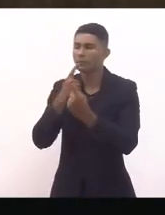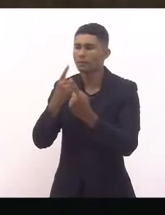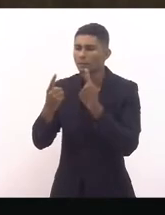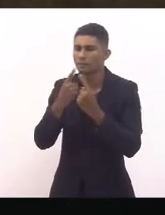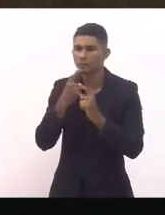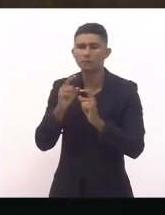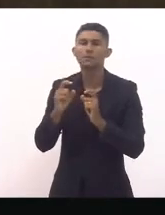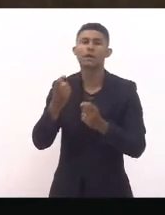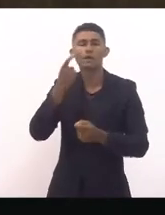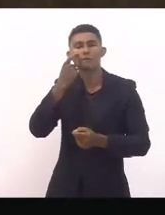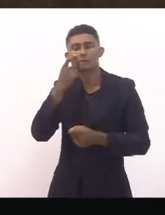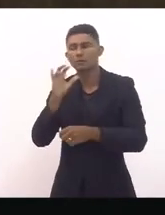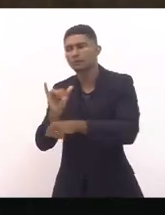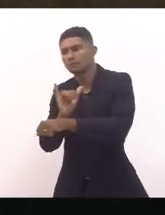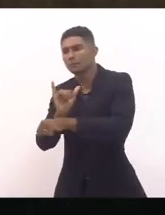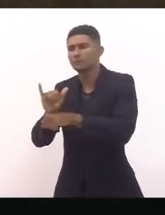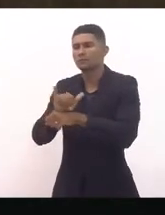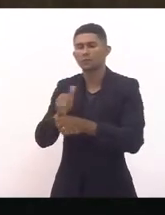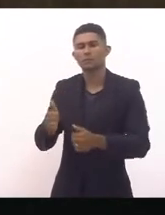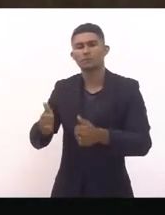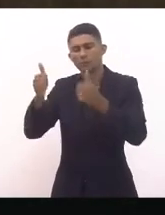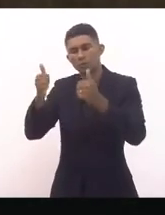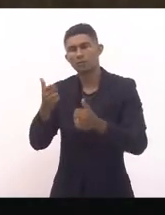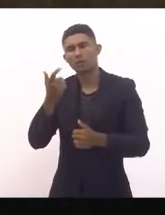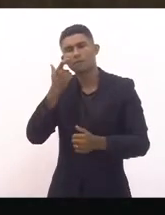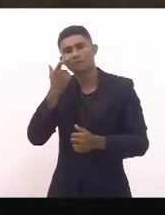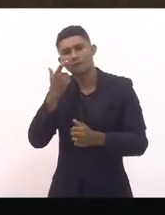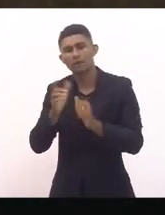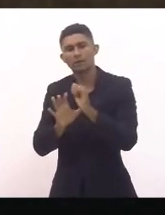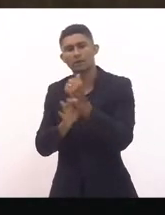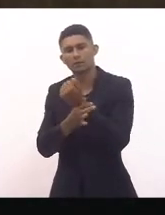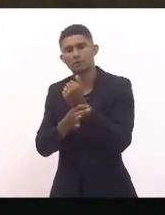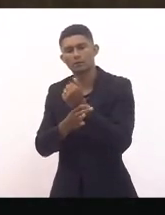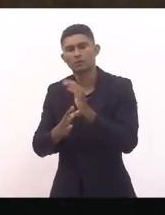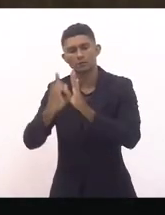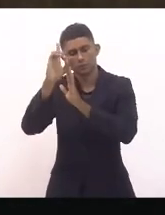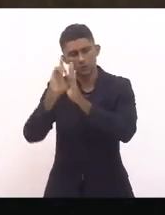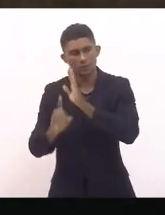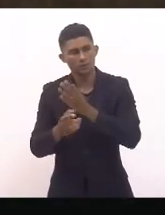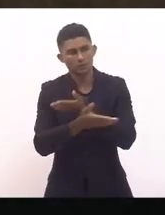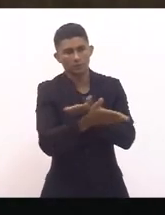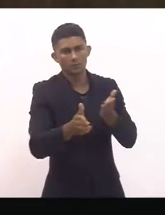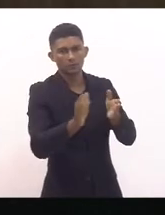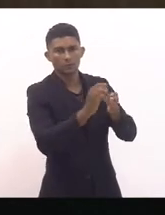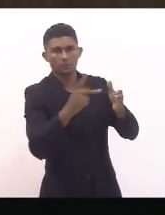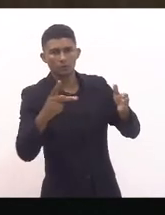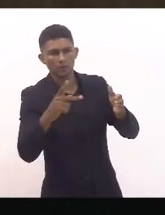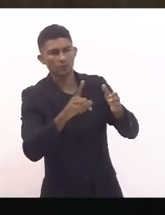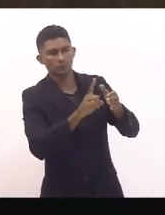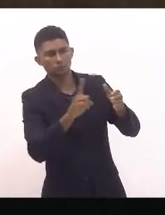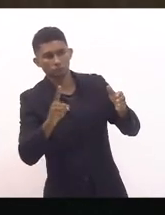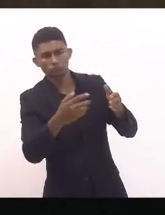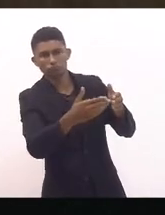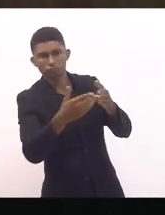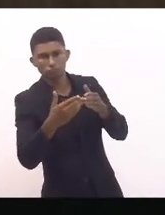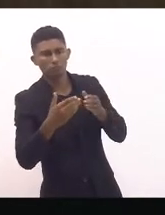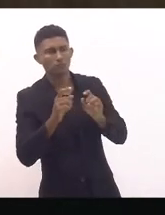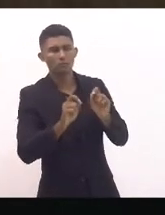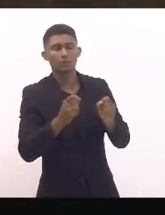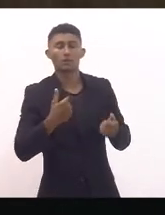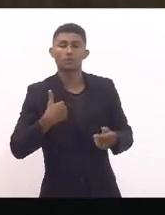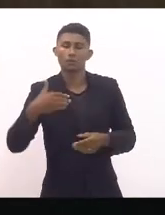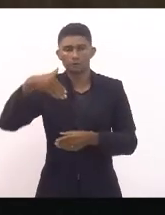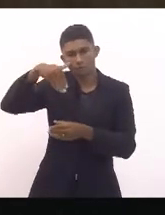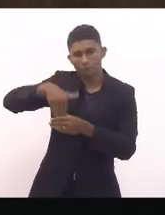a melhor estratégia para garantir esse direito aos aposentados e aos pensionistas. Então, assim, eu voto